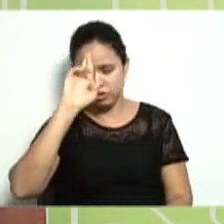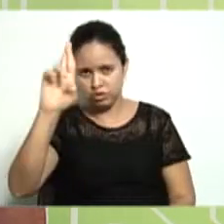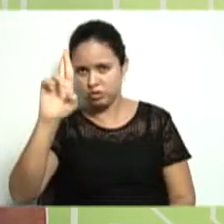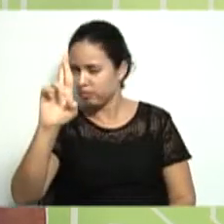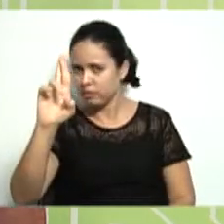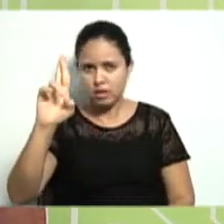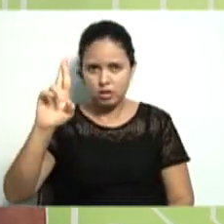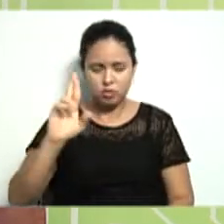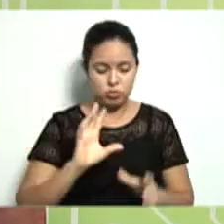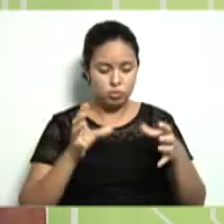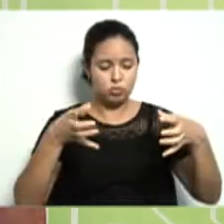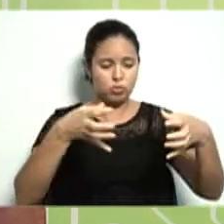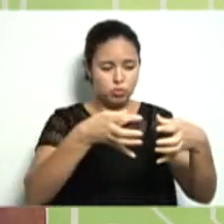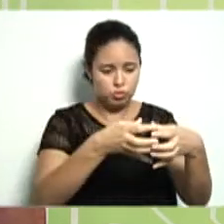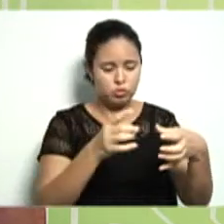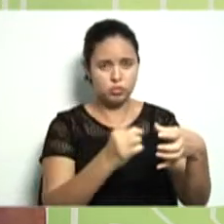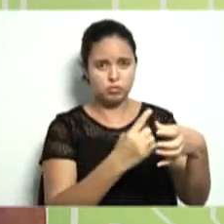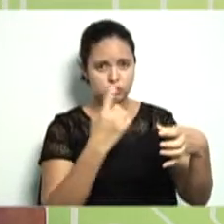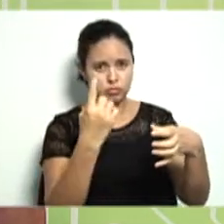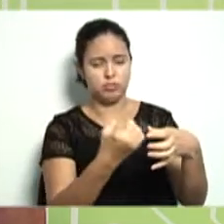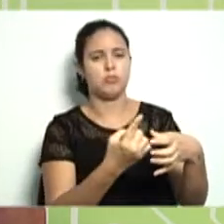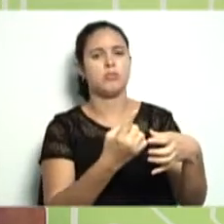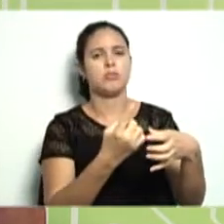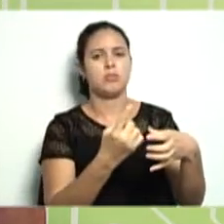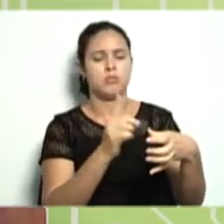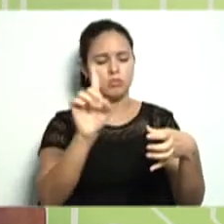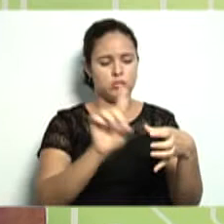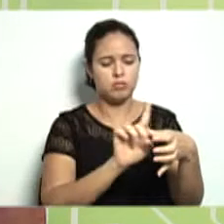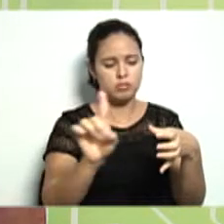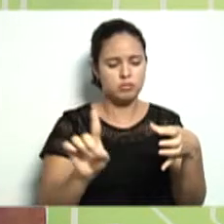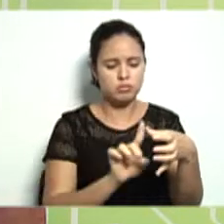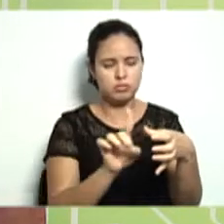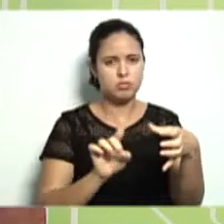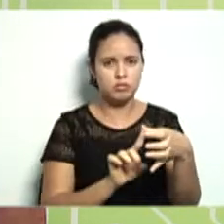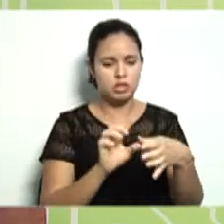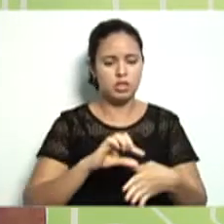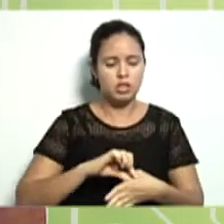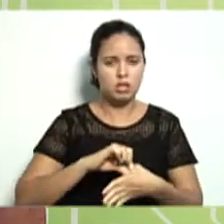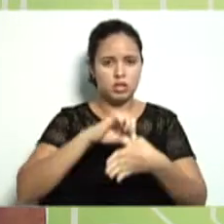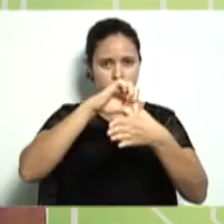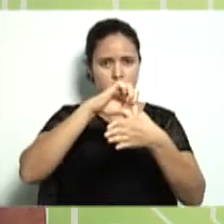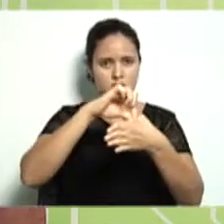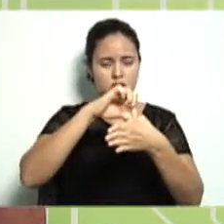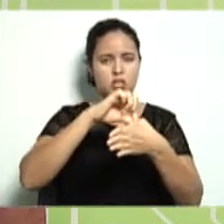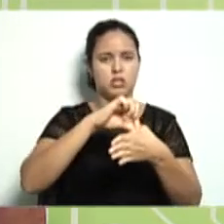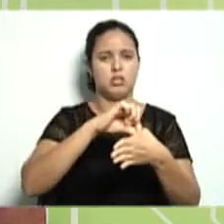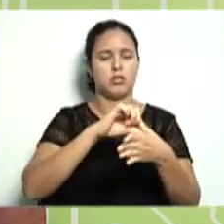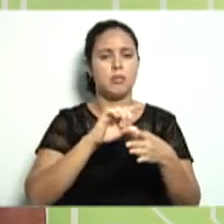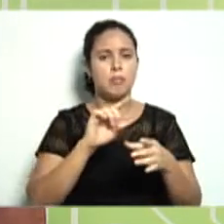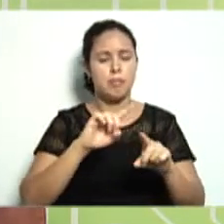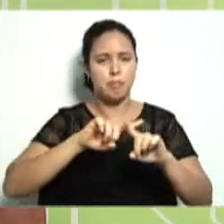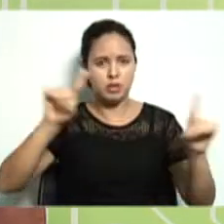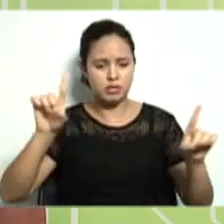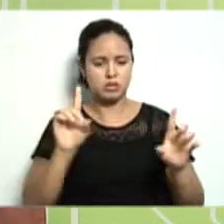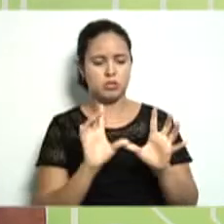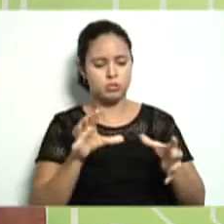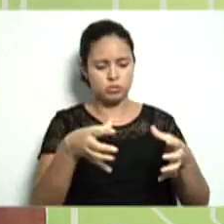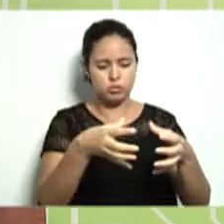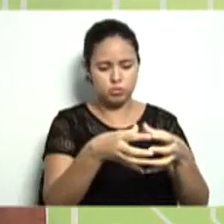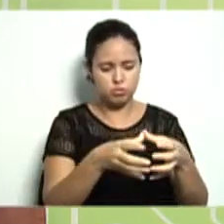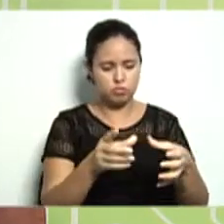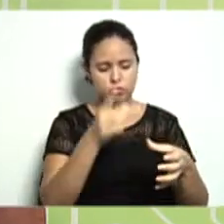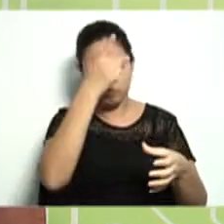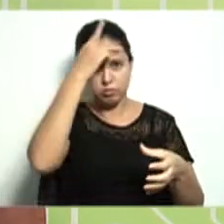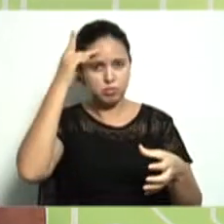em equipe, que existe uma liderança instituída lá pela diretoria, mas que essas